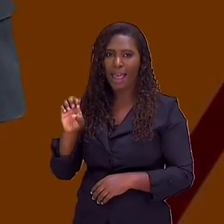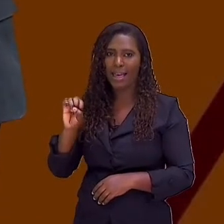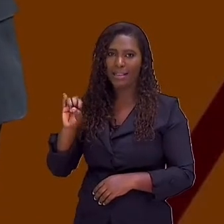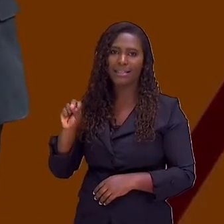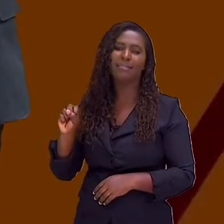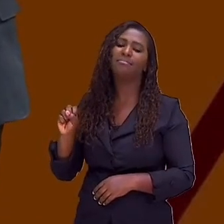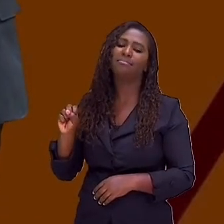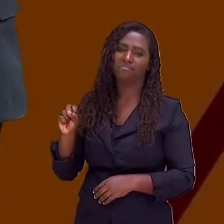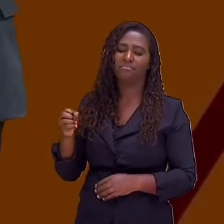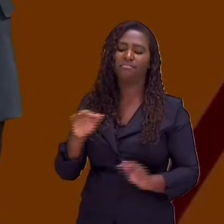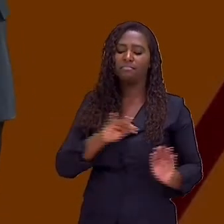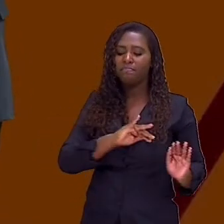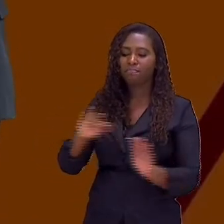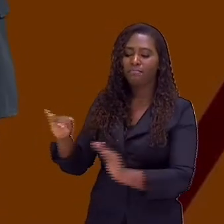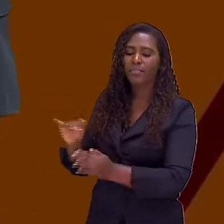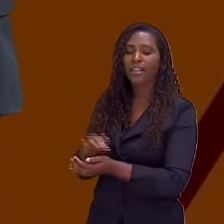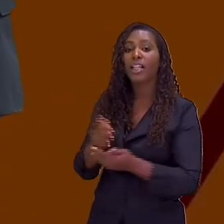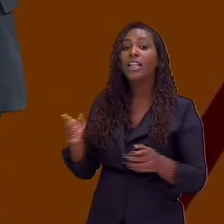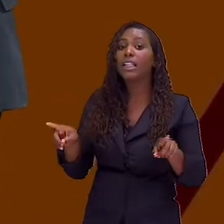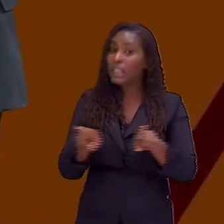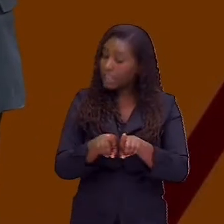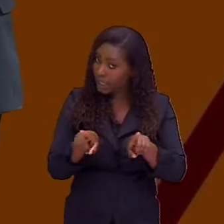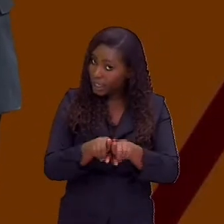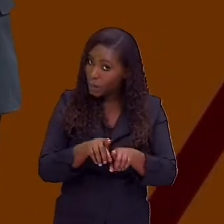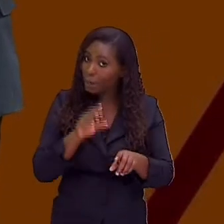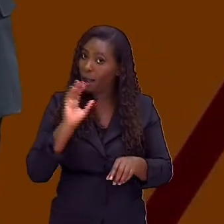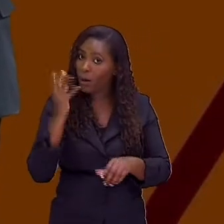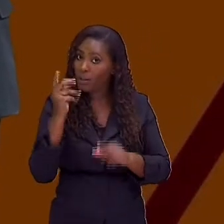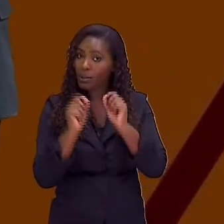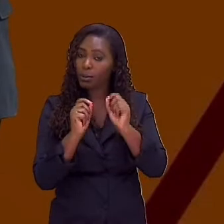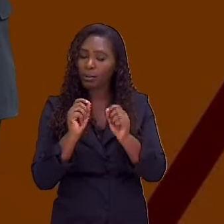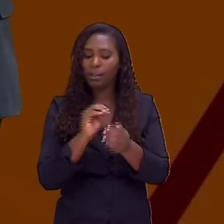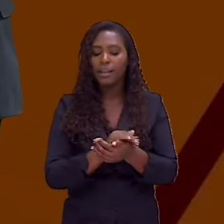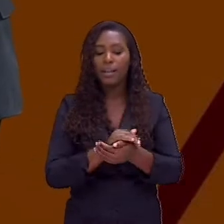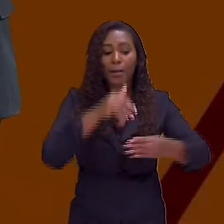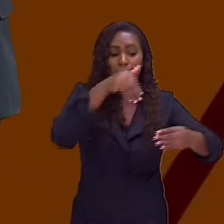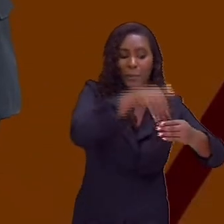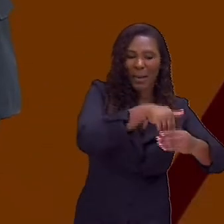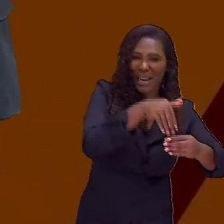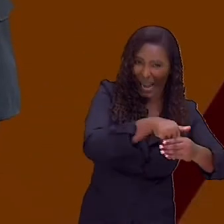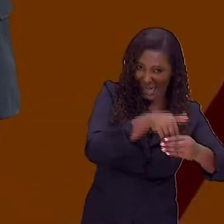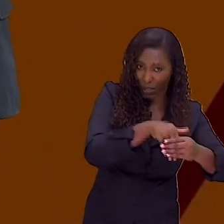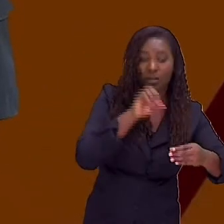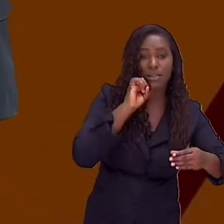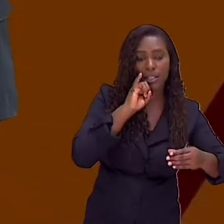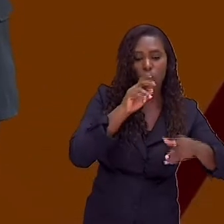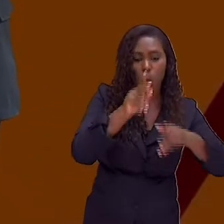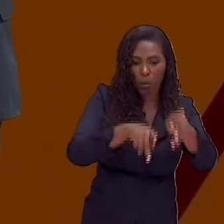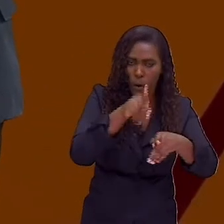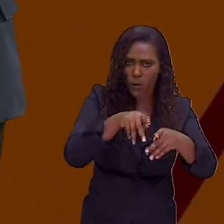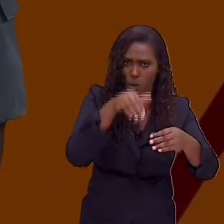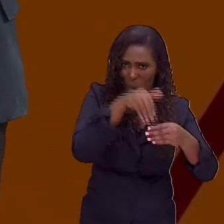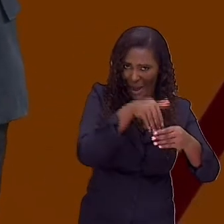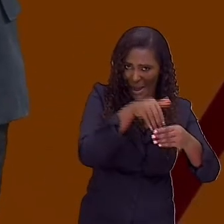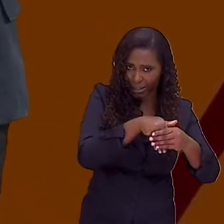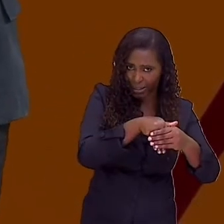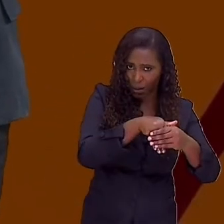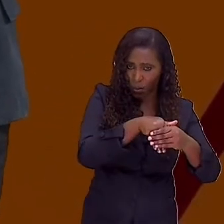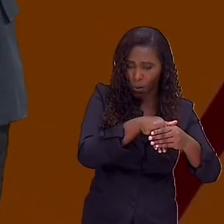senadores. Por sua parte, para ser candidato nas eleições primárias, a renda subia